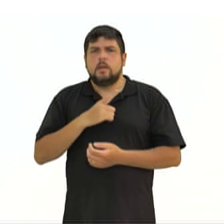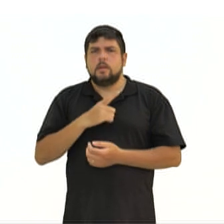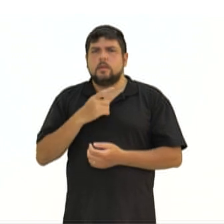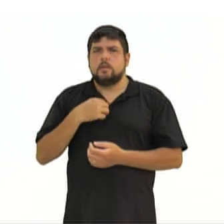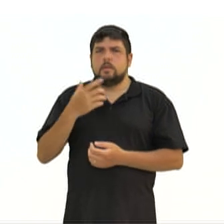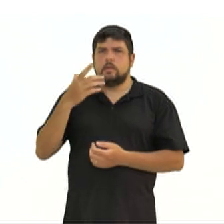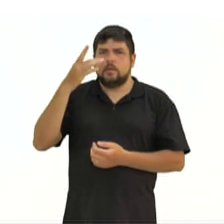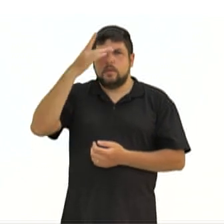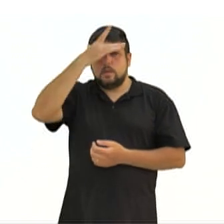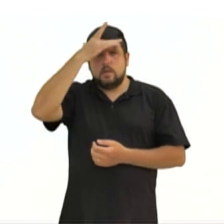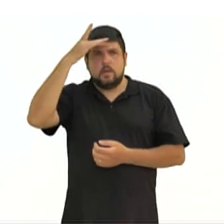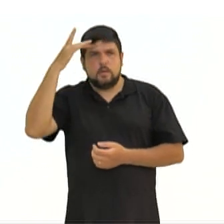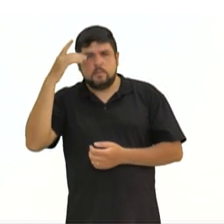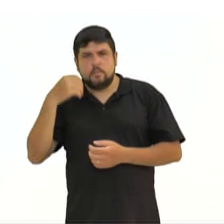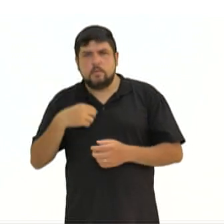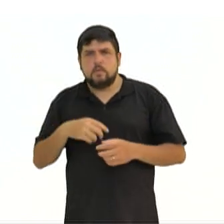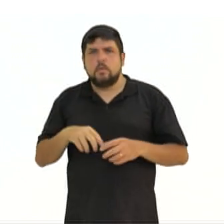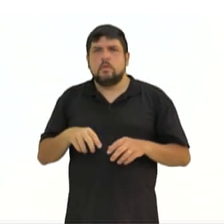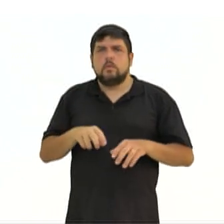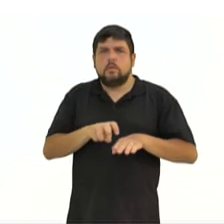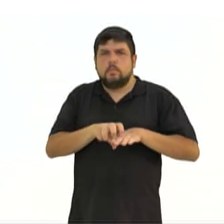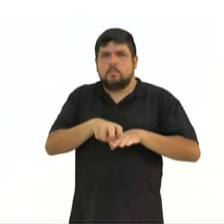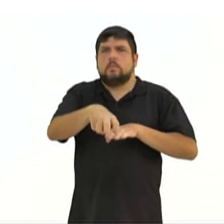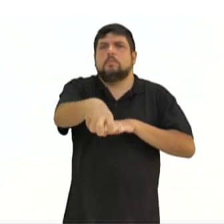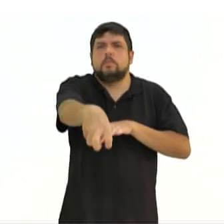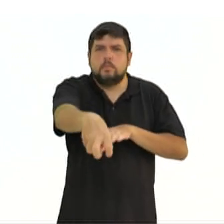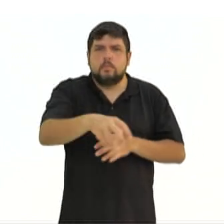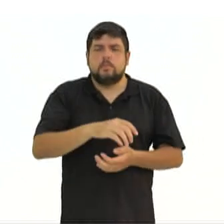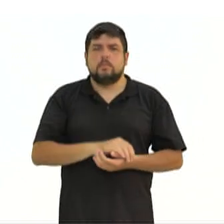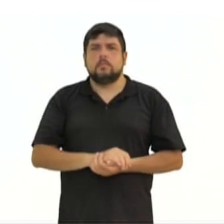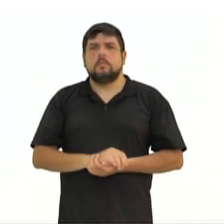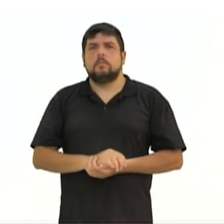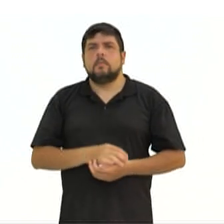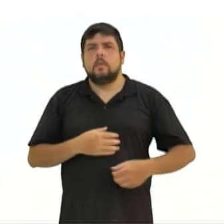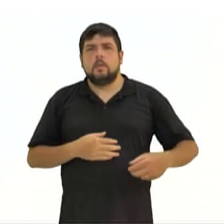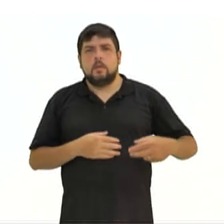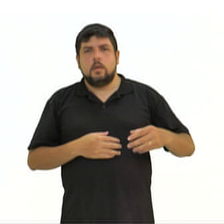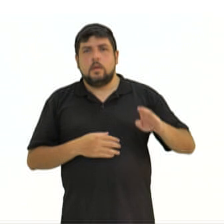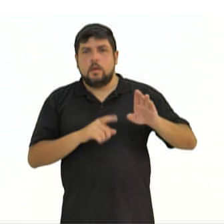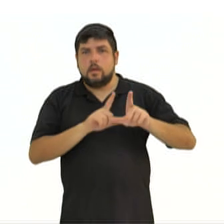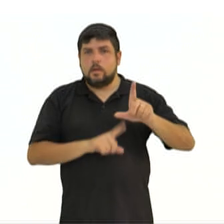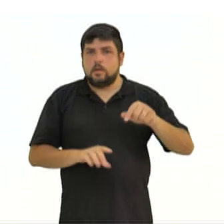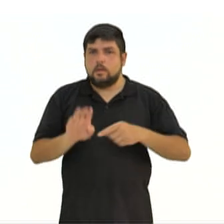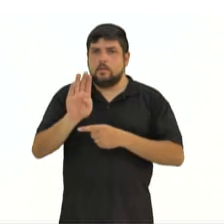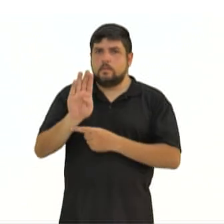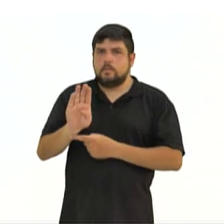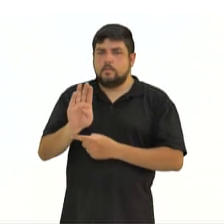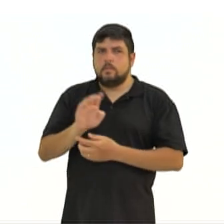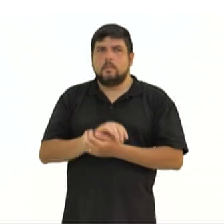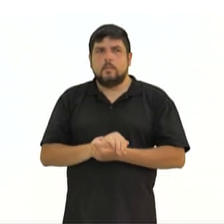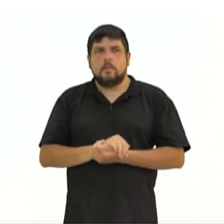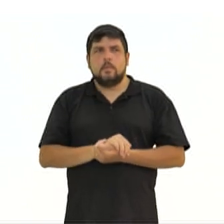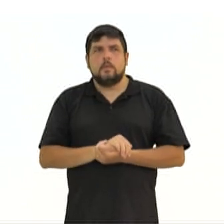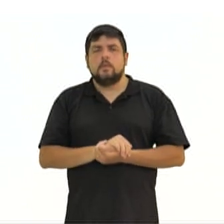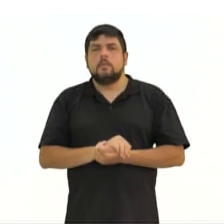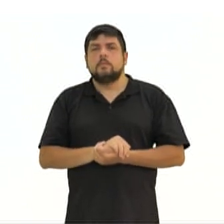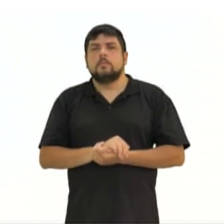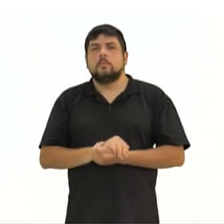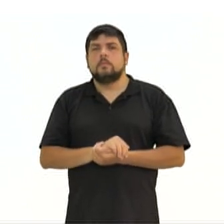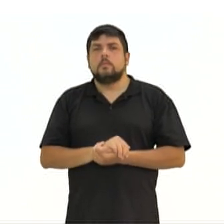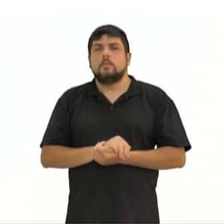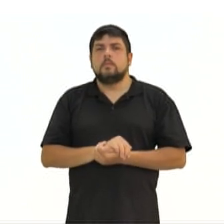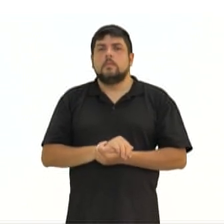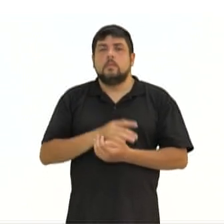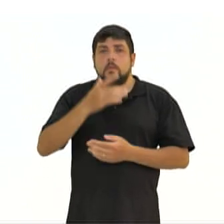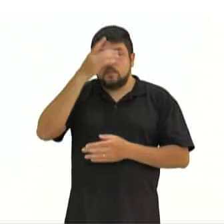pessoa no veículo sendo projetada para frente. Na letra B, nós temos uma pessoa caindo aqui